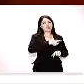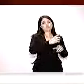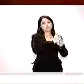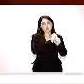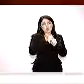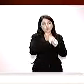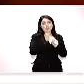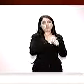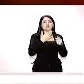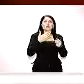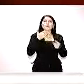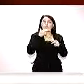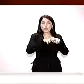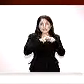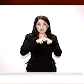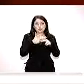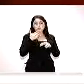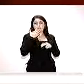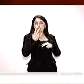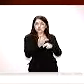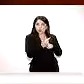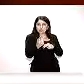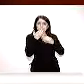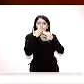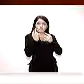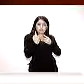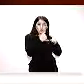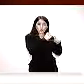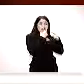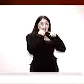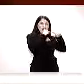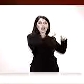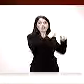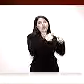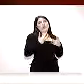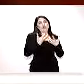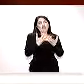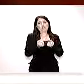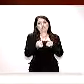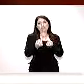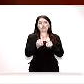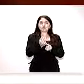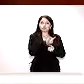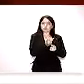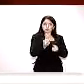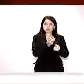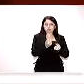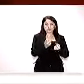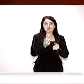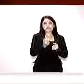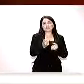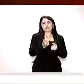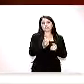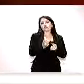pelo provimento dos recursos para o fim de julgar regulares as matérias em exame com a quitação dos